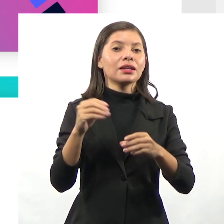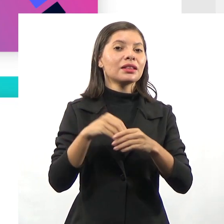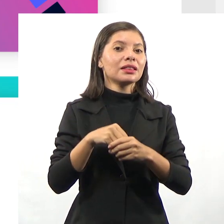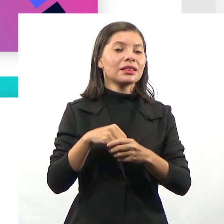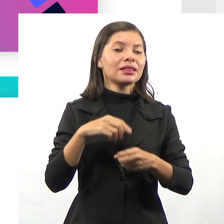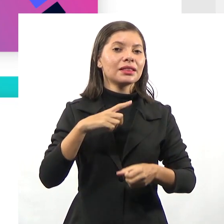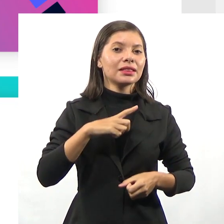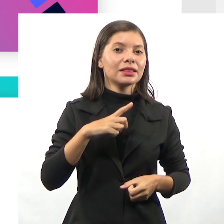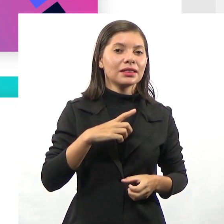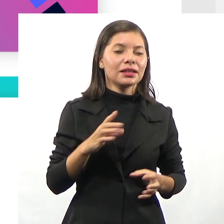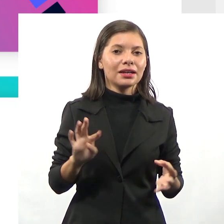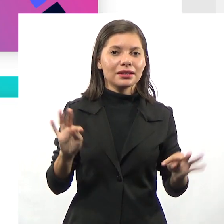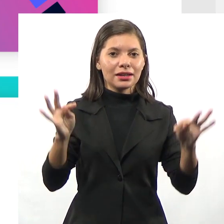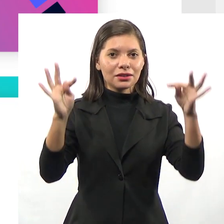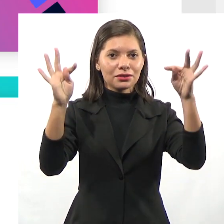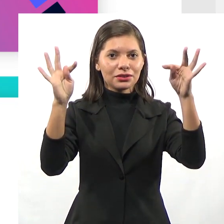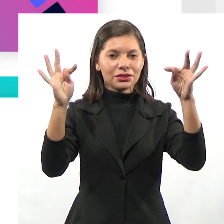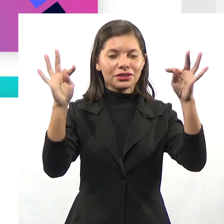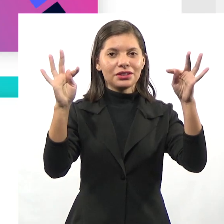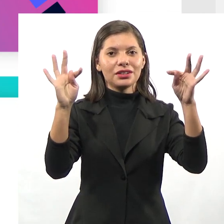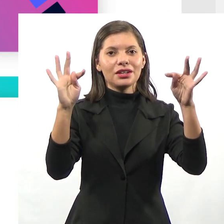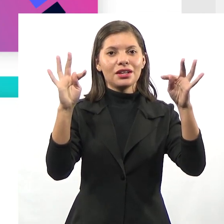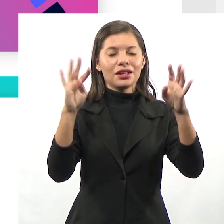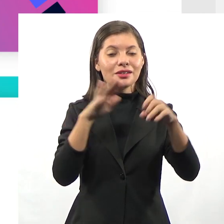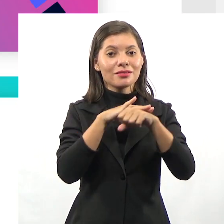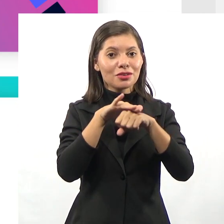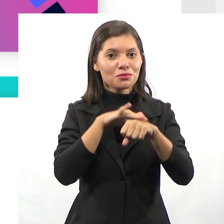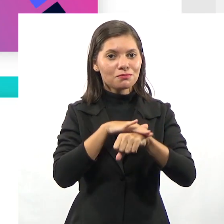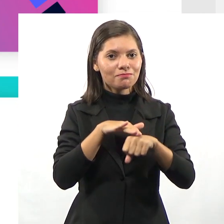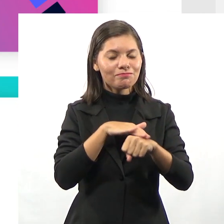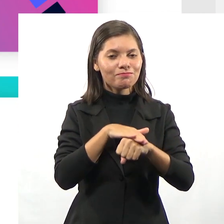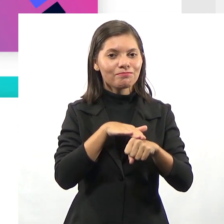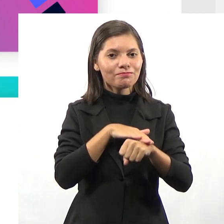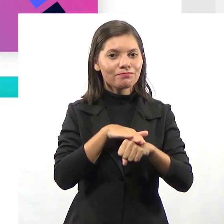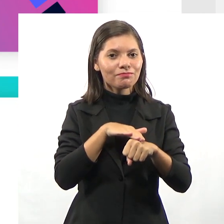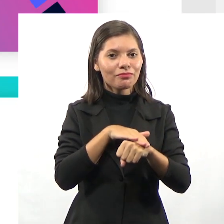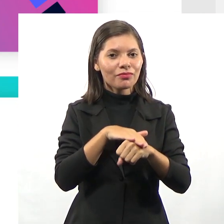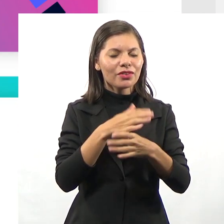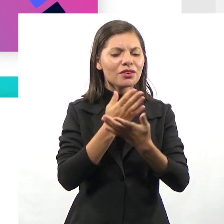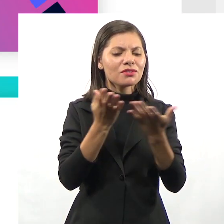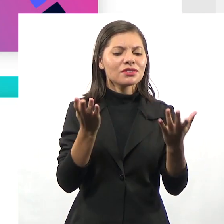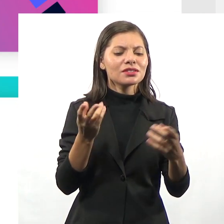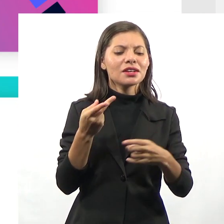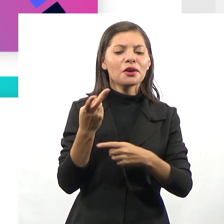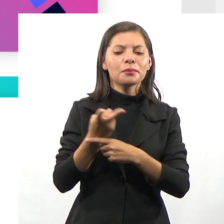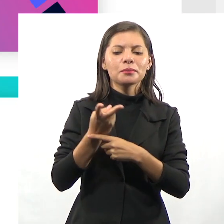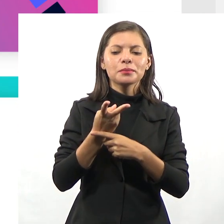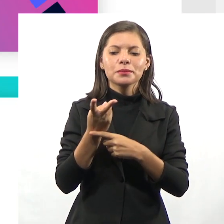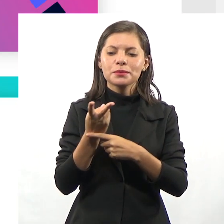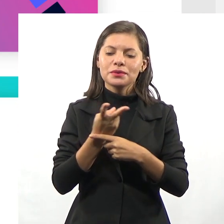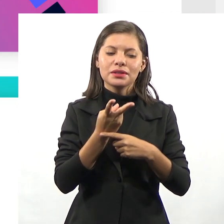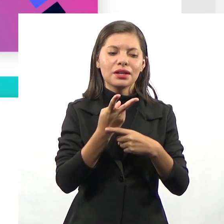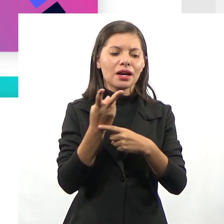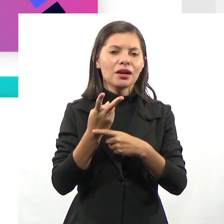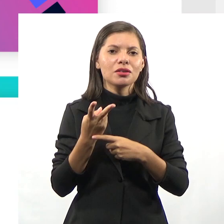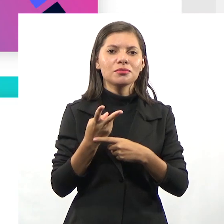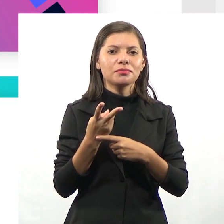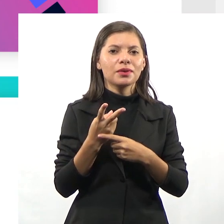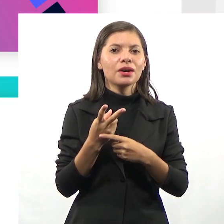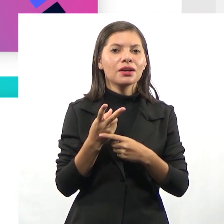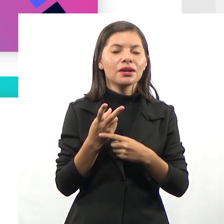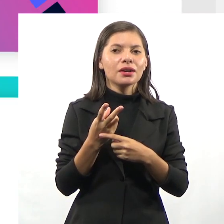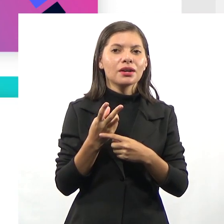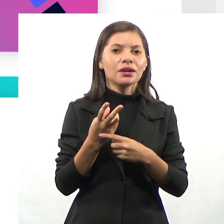está implementando a tecnologia do ChatGPT nas buscas. Em vez de você fazer uma busca, é como se